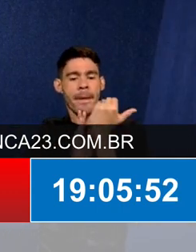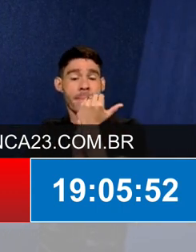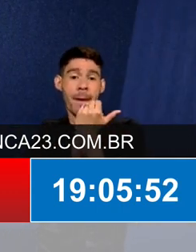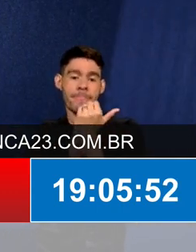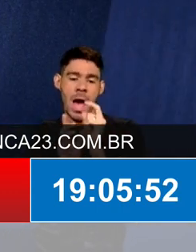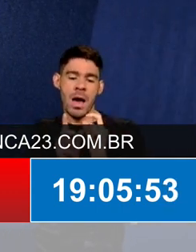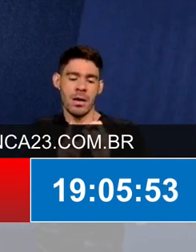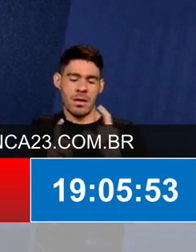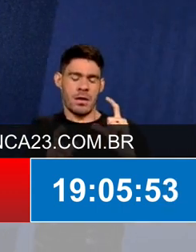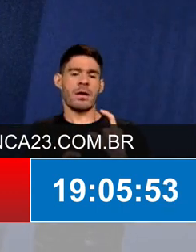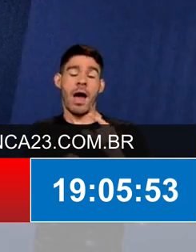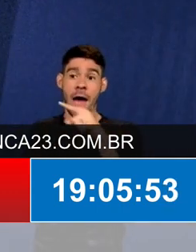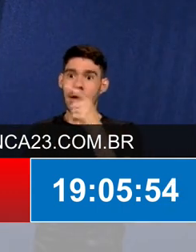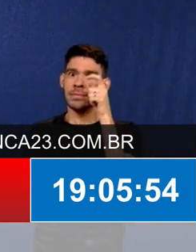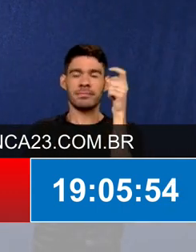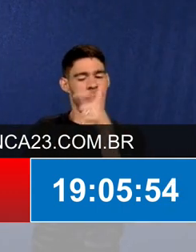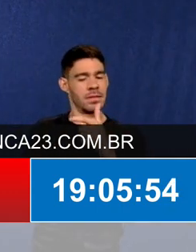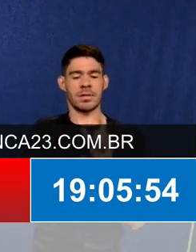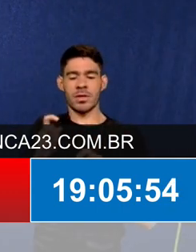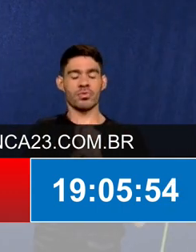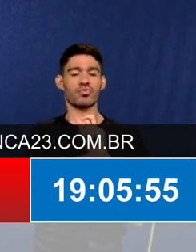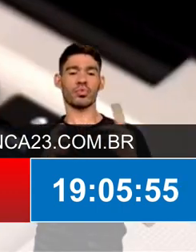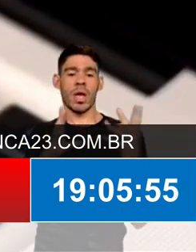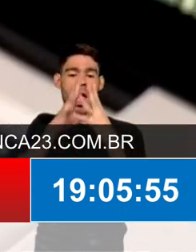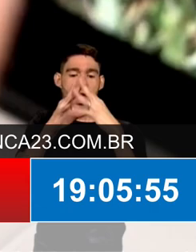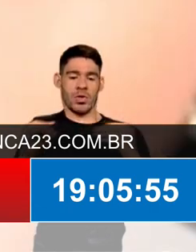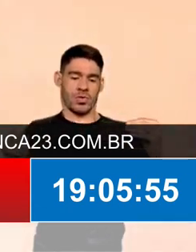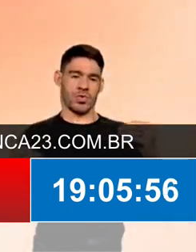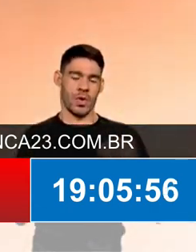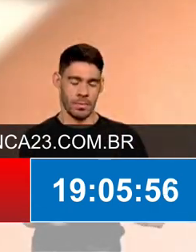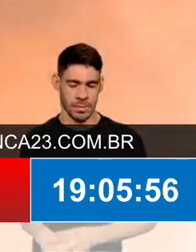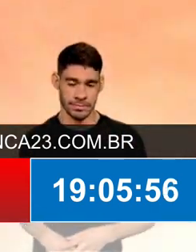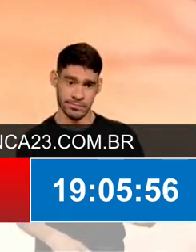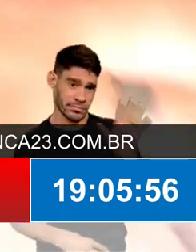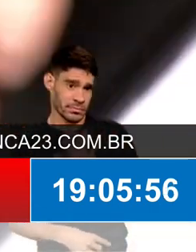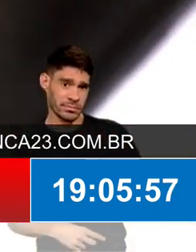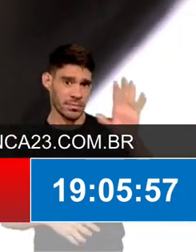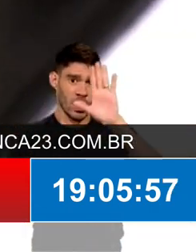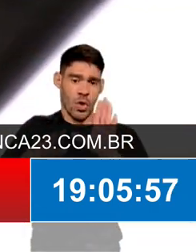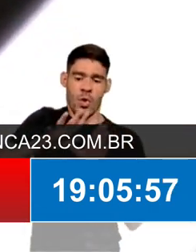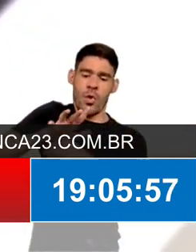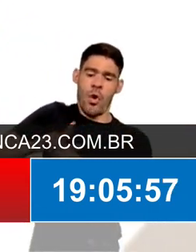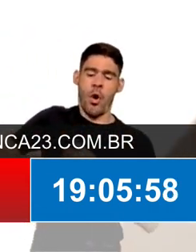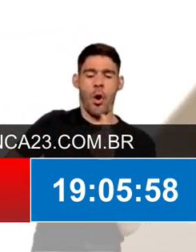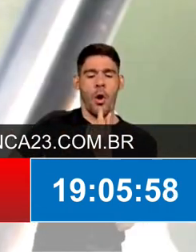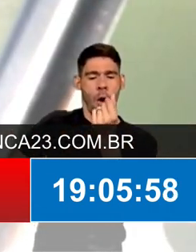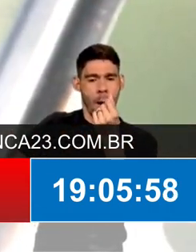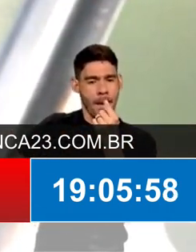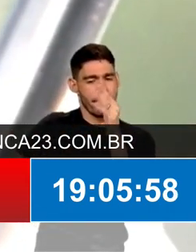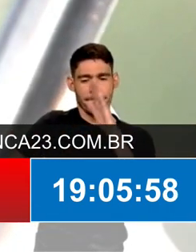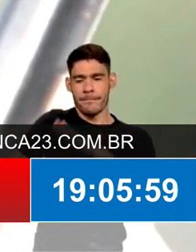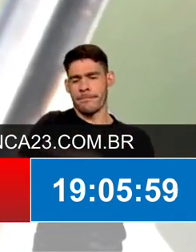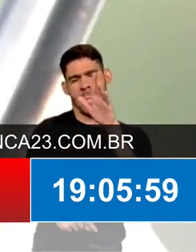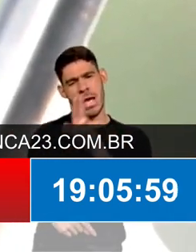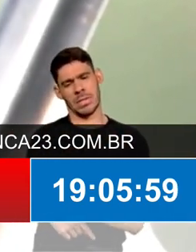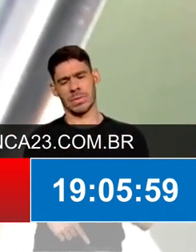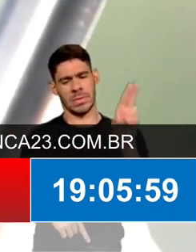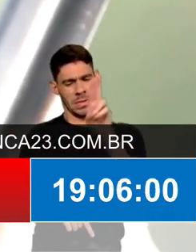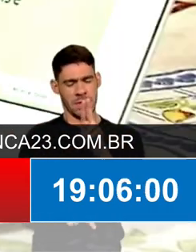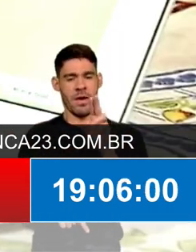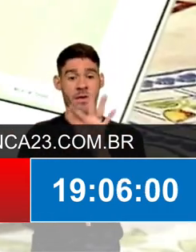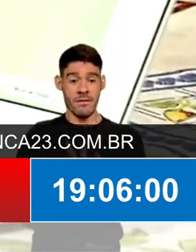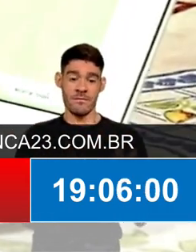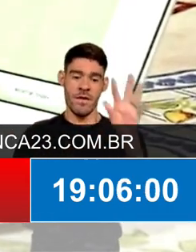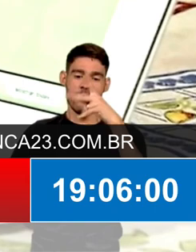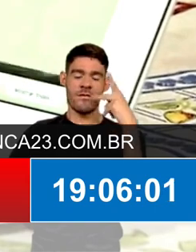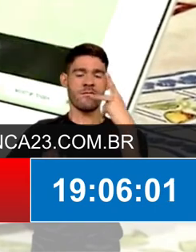eles é interessante e daí eles simplesmente desaparecem. No geral, entre as fraudes financeiras mais aplicadas, a Federação lista